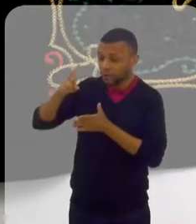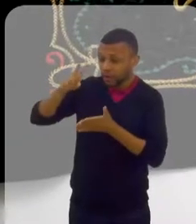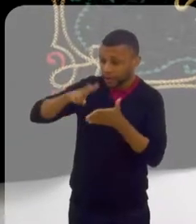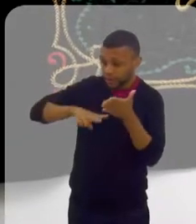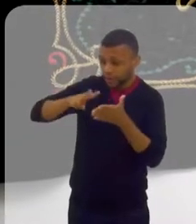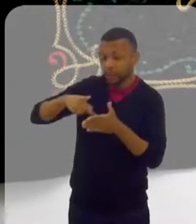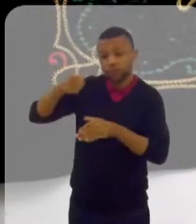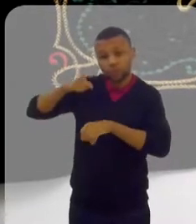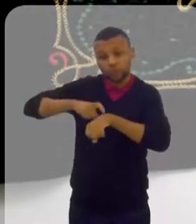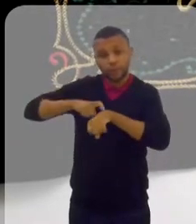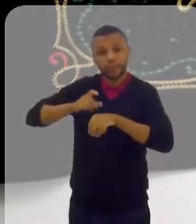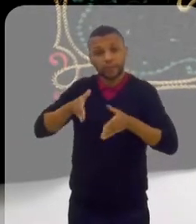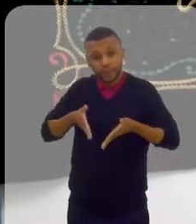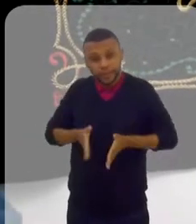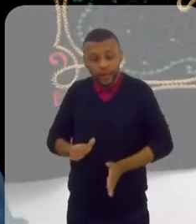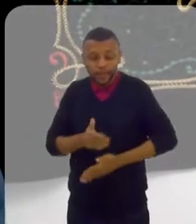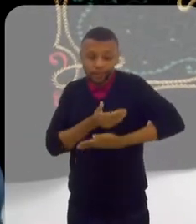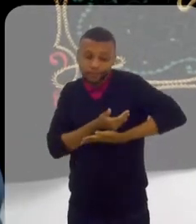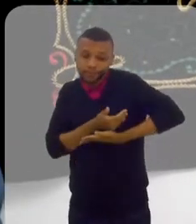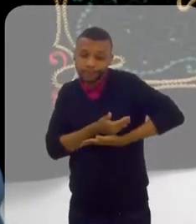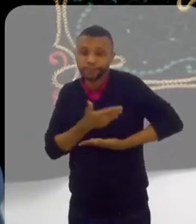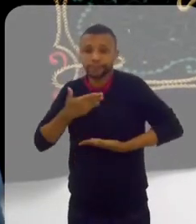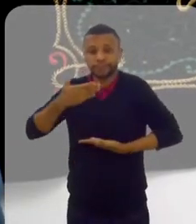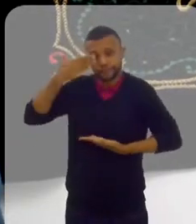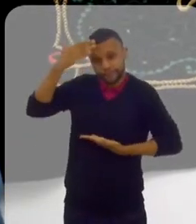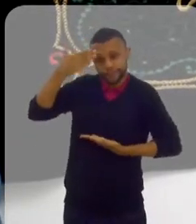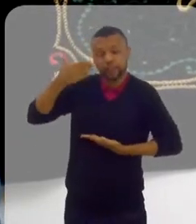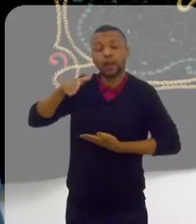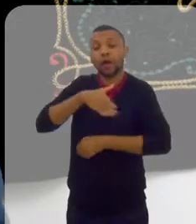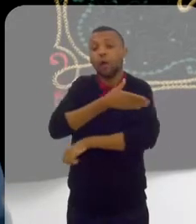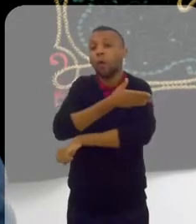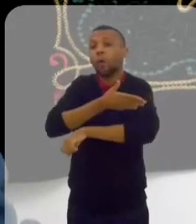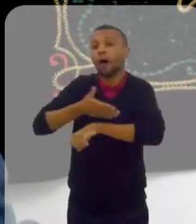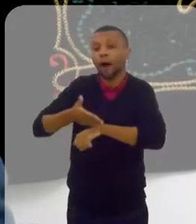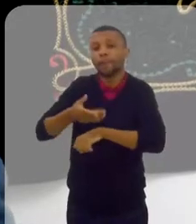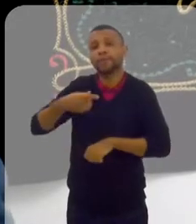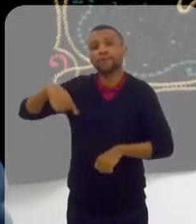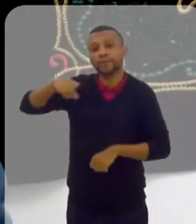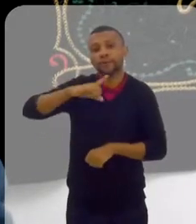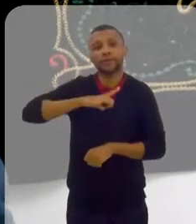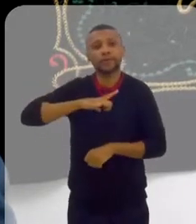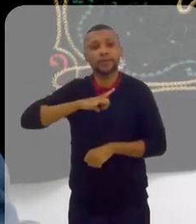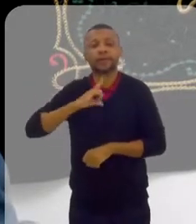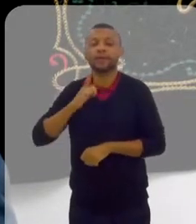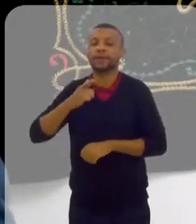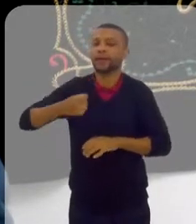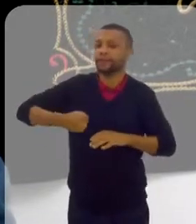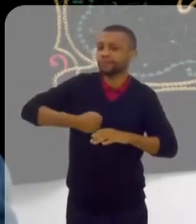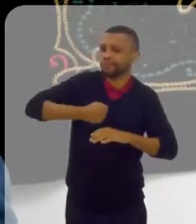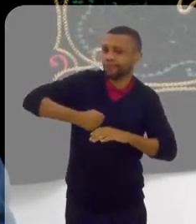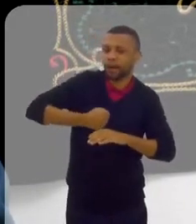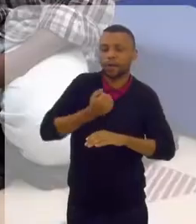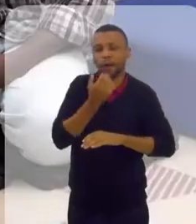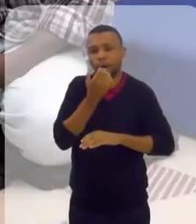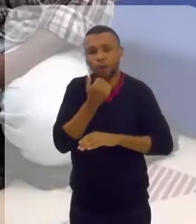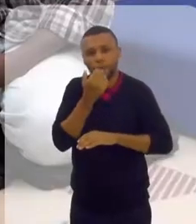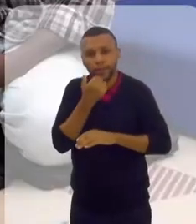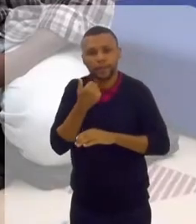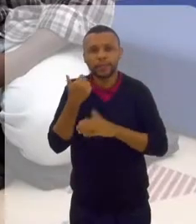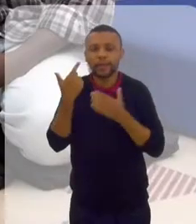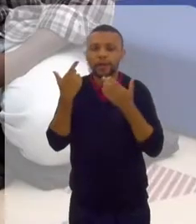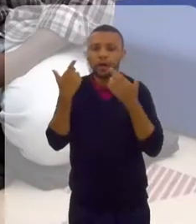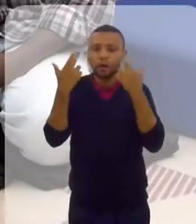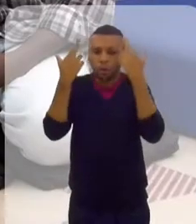quando se nasce uma criança islâmica, vocês têm por hábito fazer uma comida, um